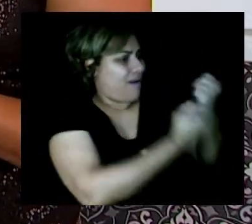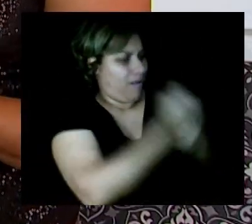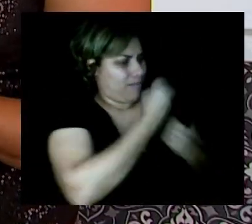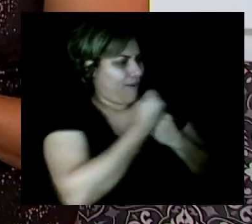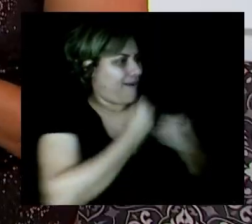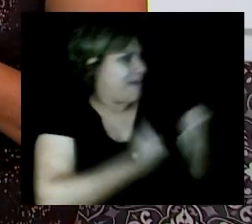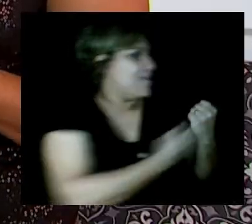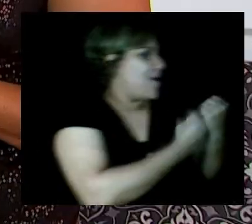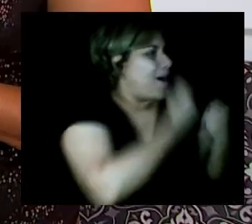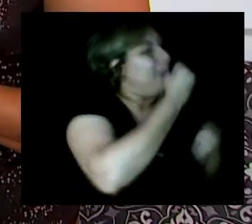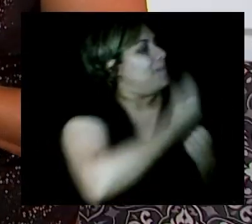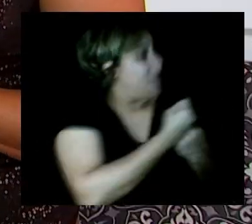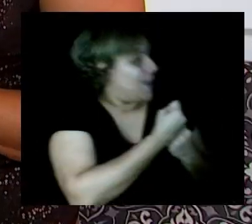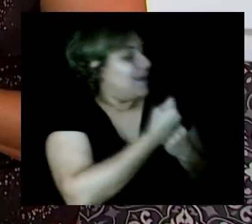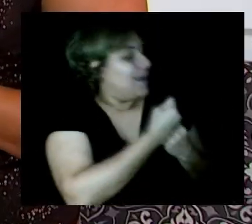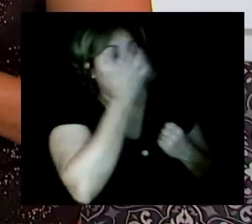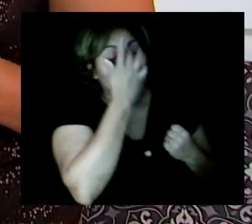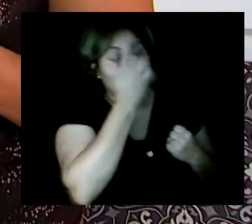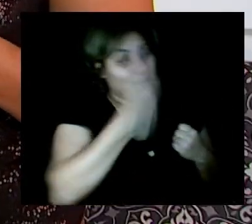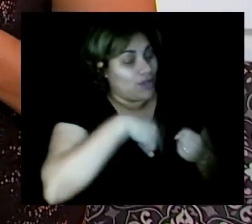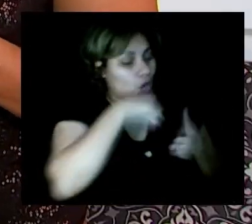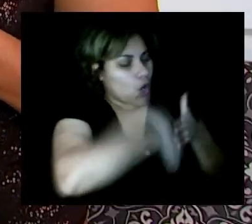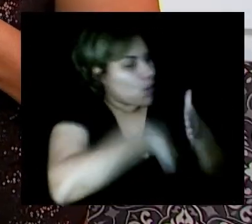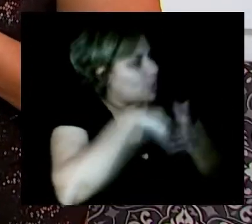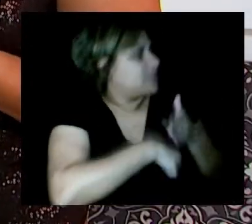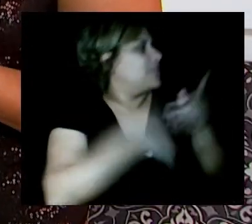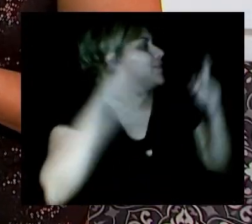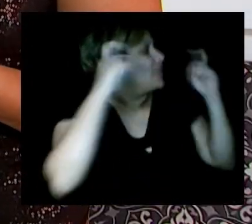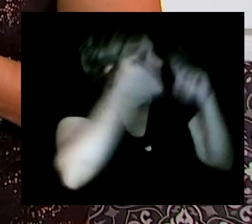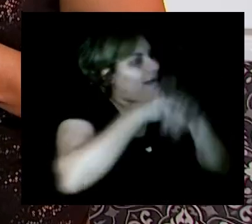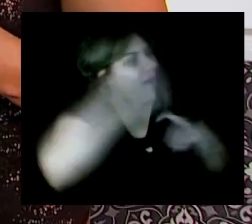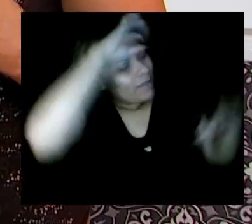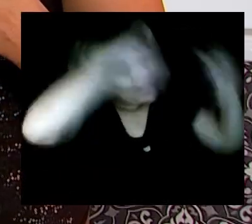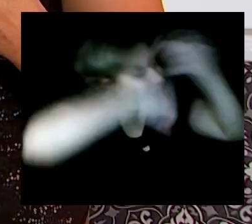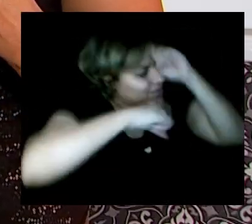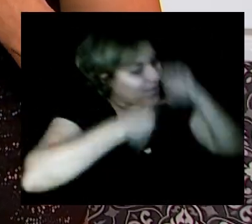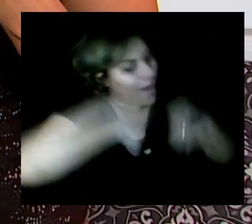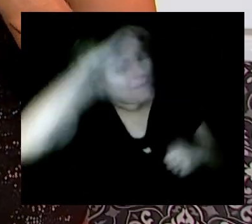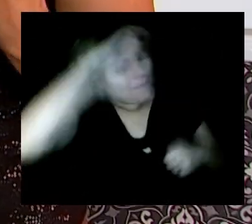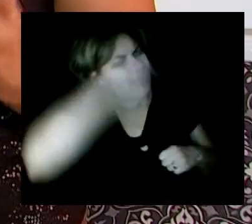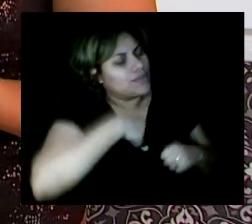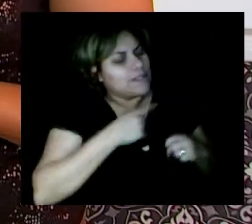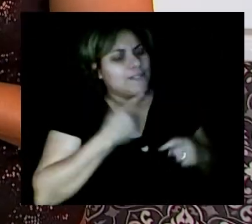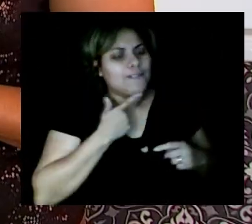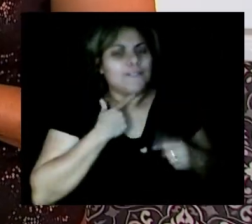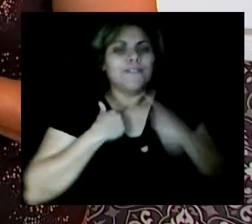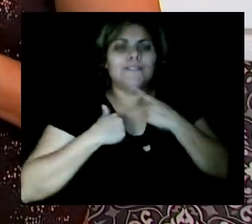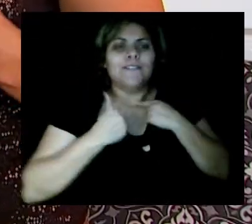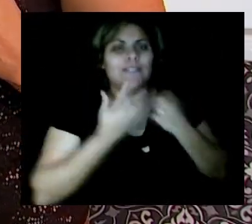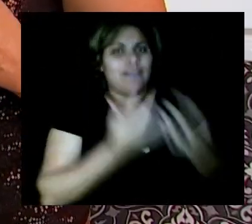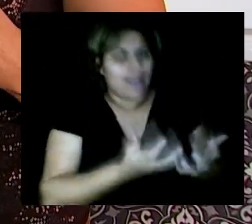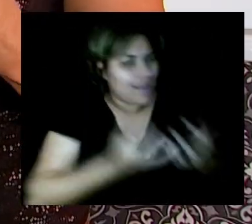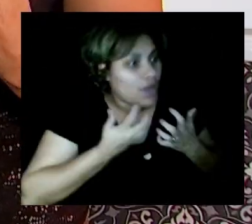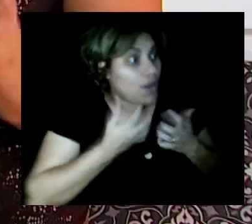no aprendizado, a gente aprende um com o outro. Então, eu acredito que esse anseio de